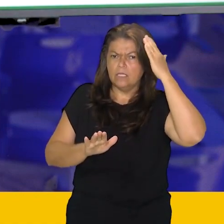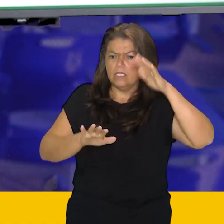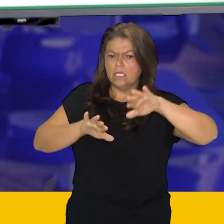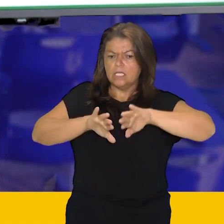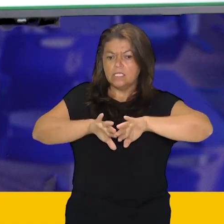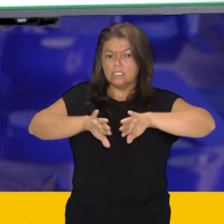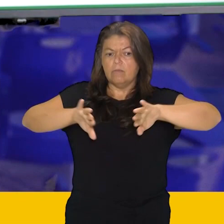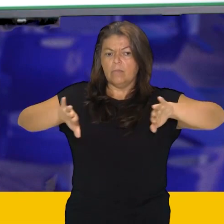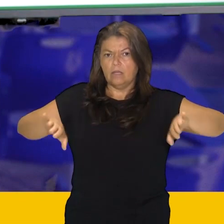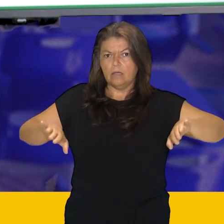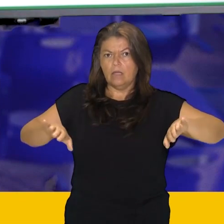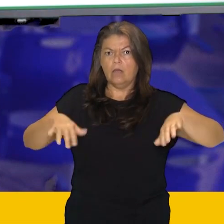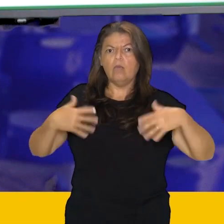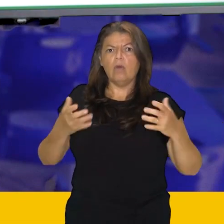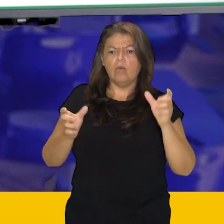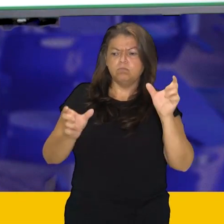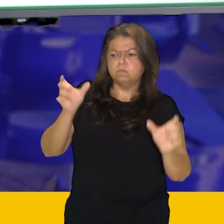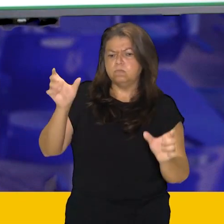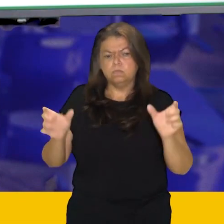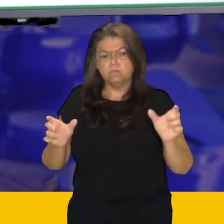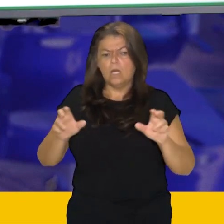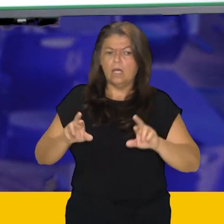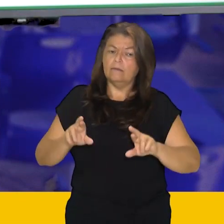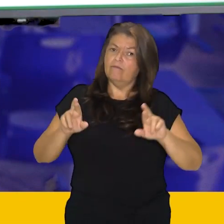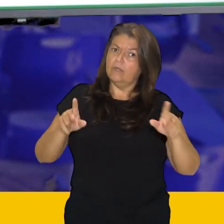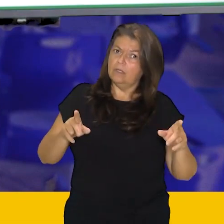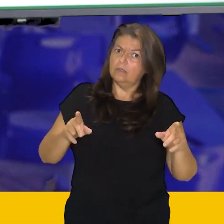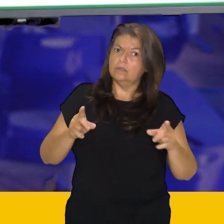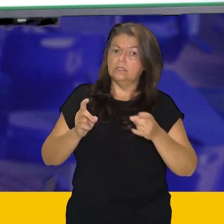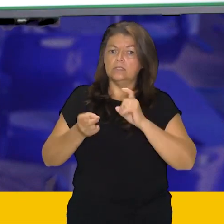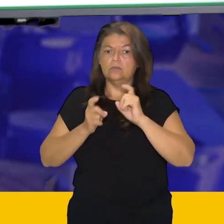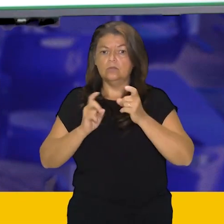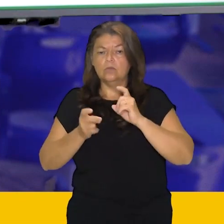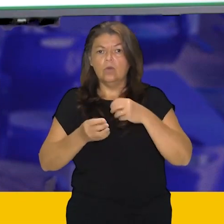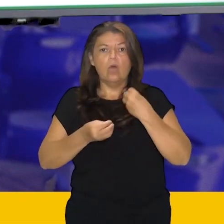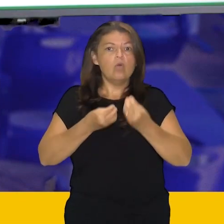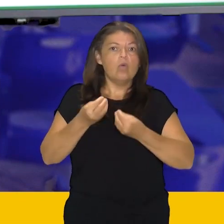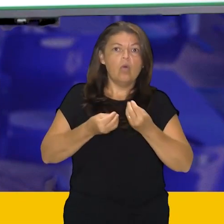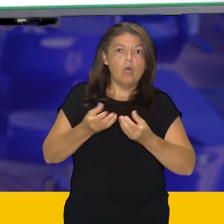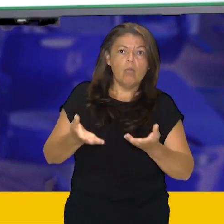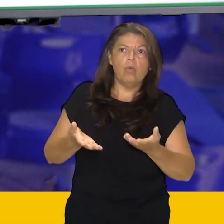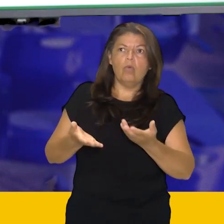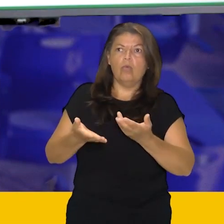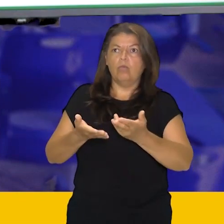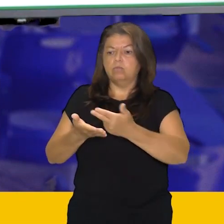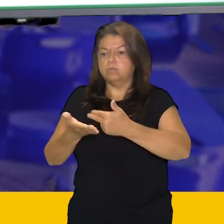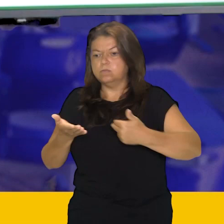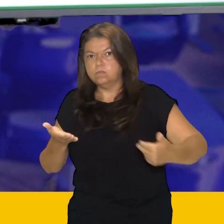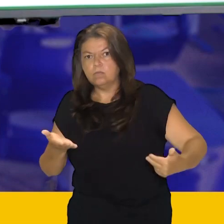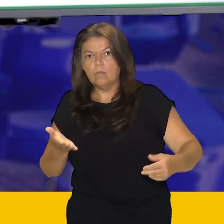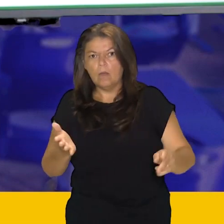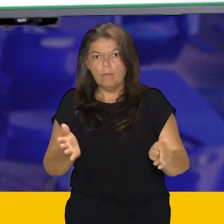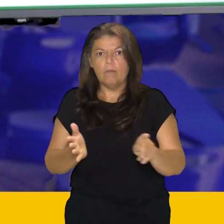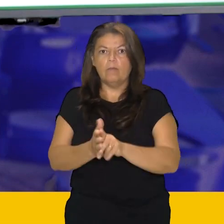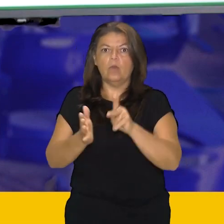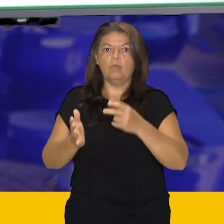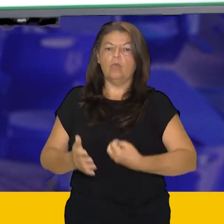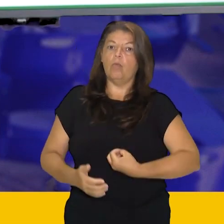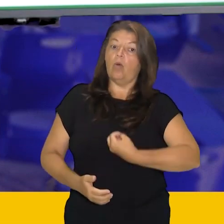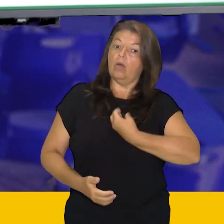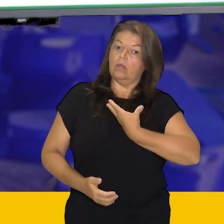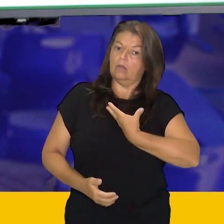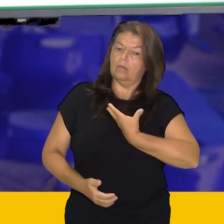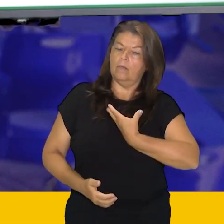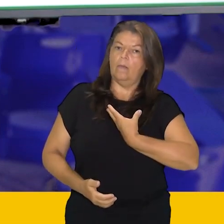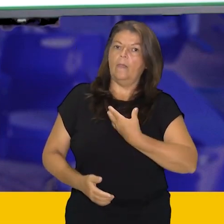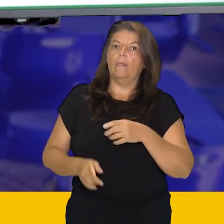diferença de linguagem. Discutimos um pouquinho sobre como a arte é posta no poema. Bom,